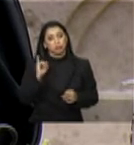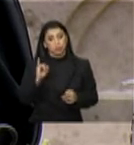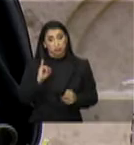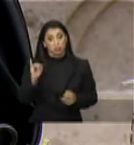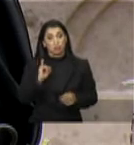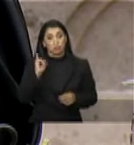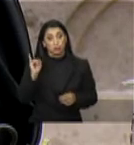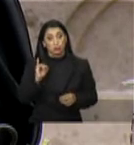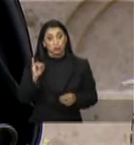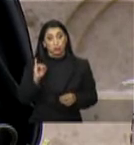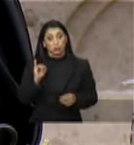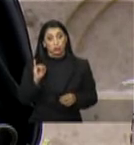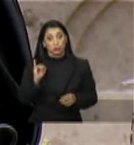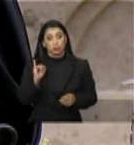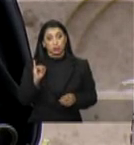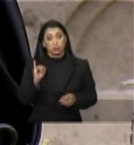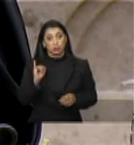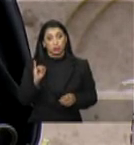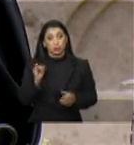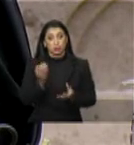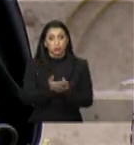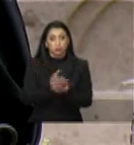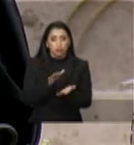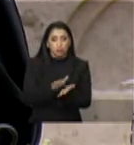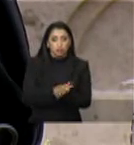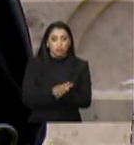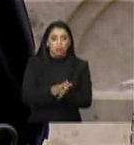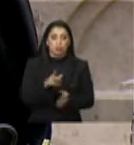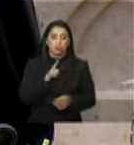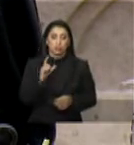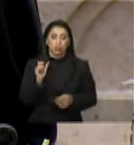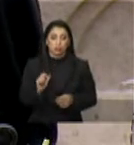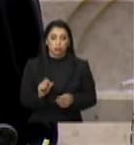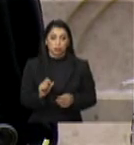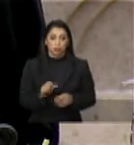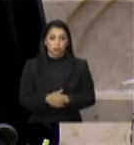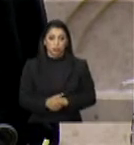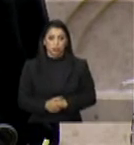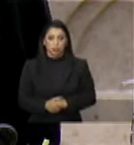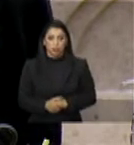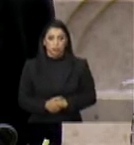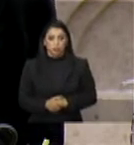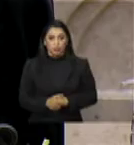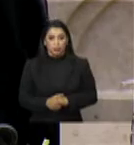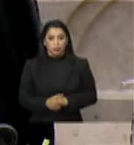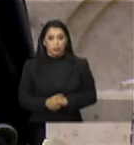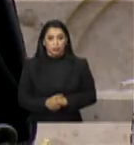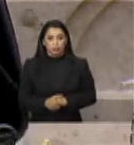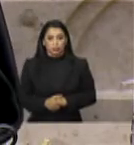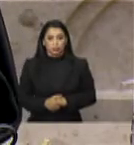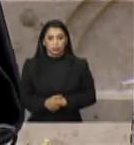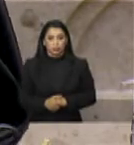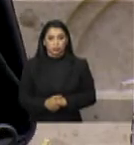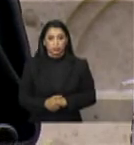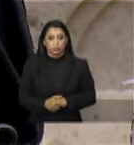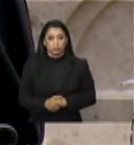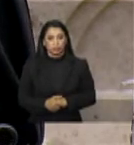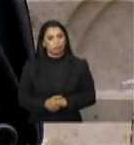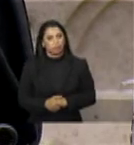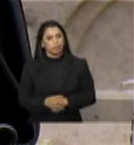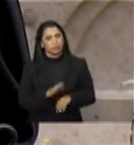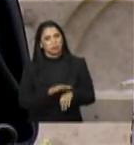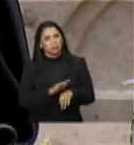relevante dos processos e essa essa situação nos causam um pouco de perplexidade porque